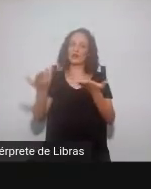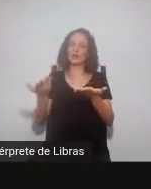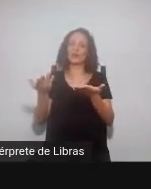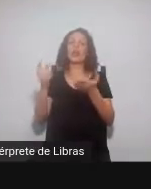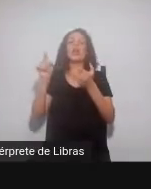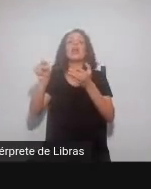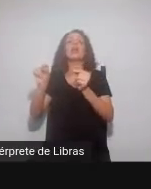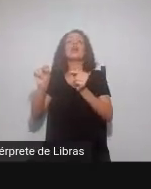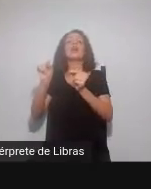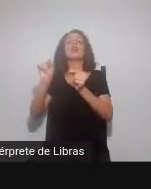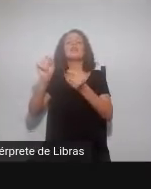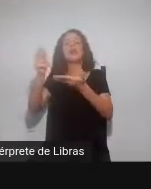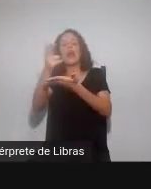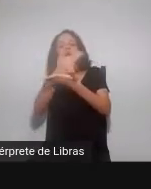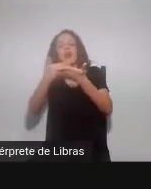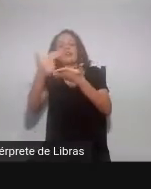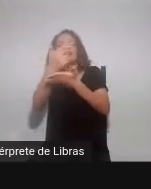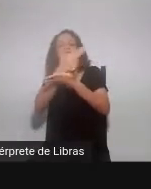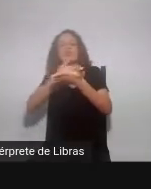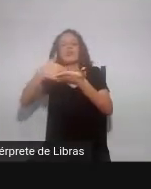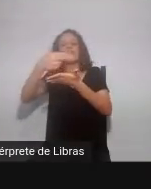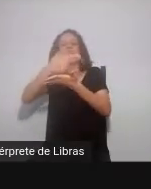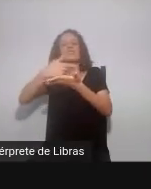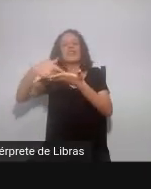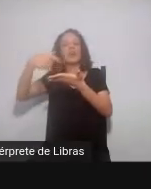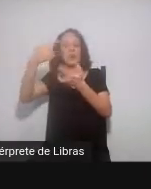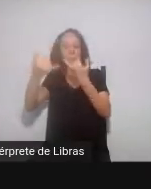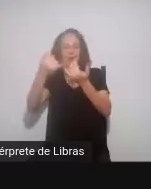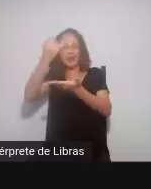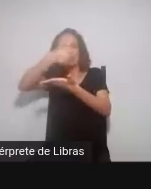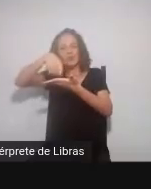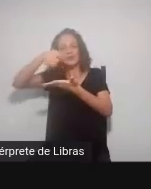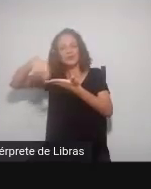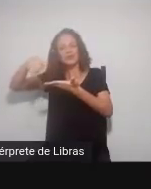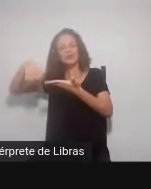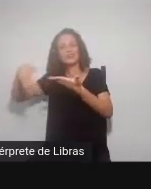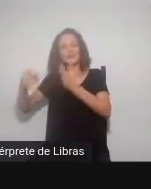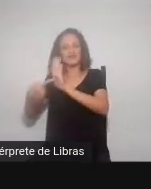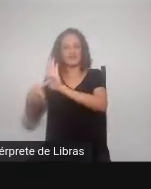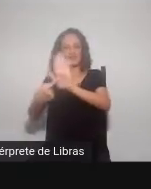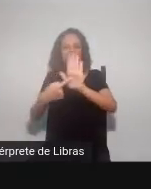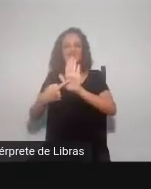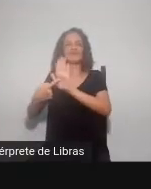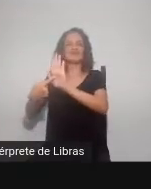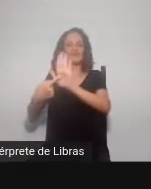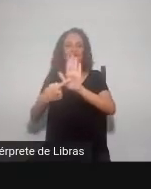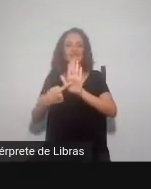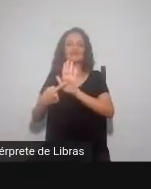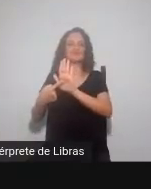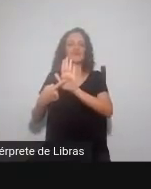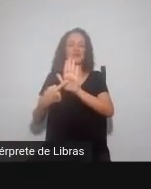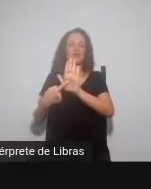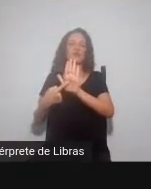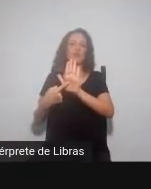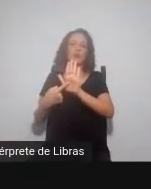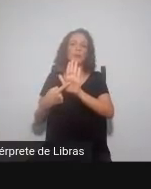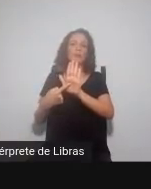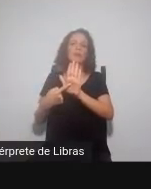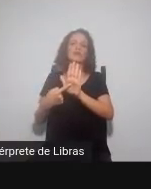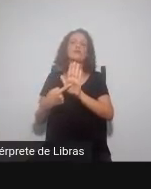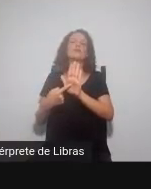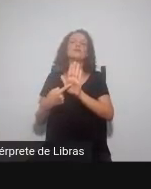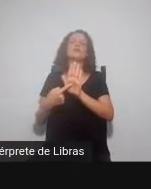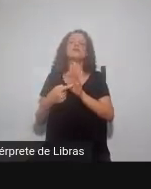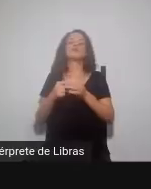imagens. É uma fala de Odilon Moraes, autor de A Princesinha Medrosa, Pedro e Lua, que inclusive fez parte dessa